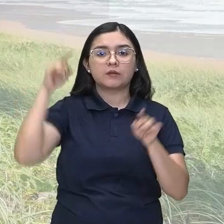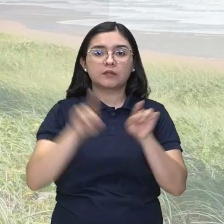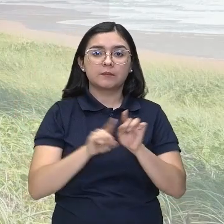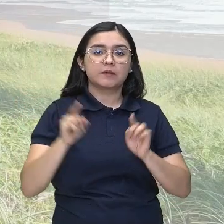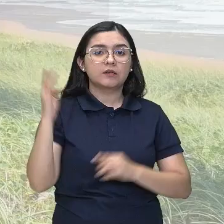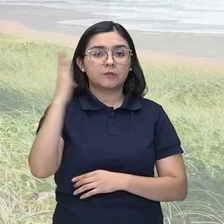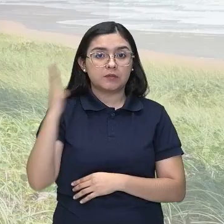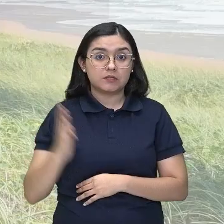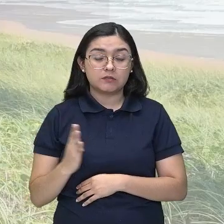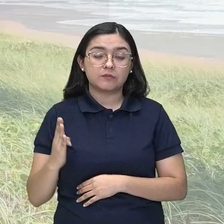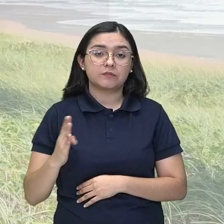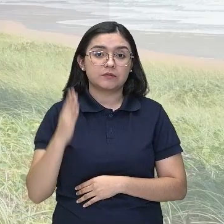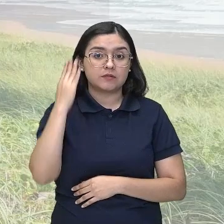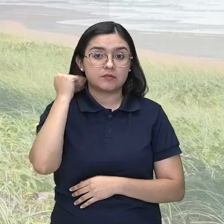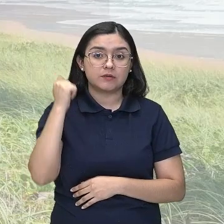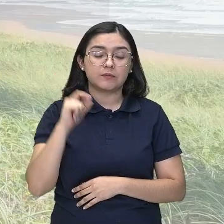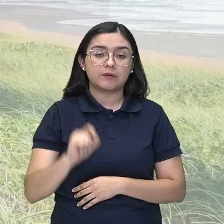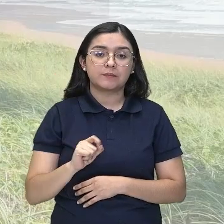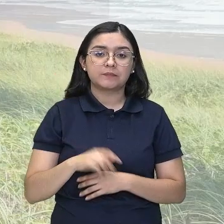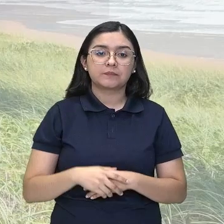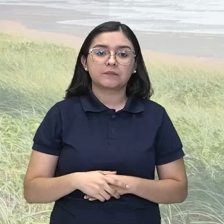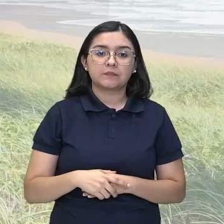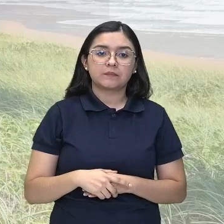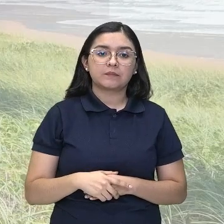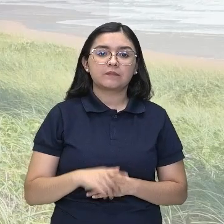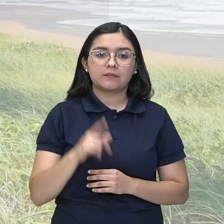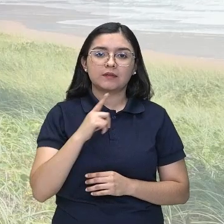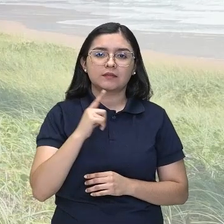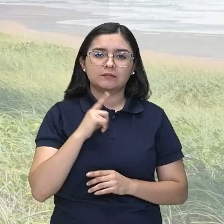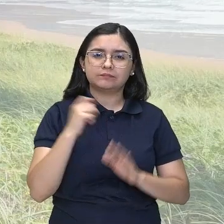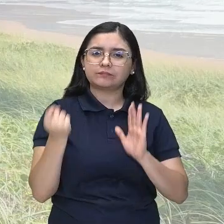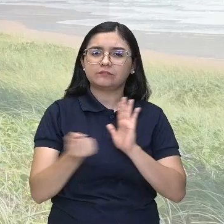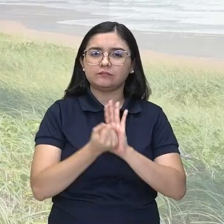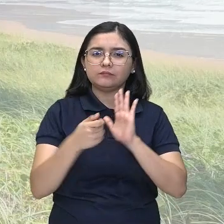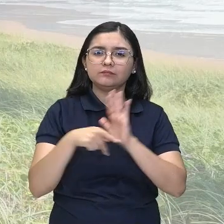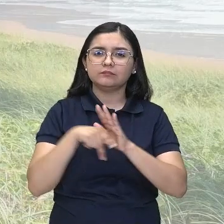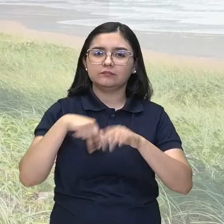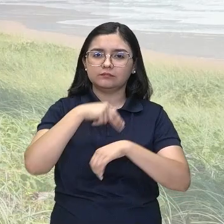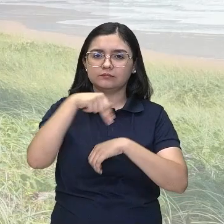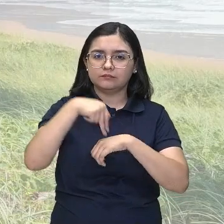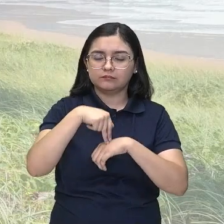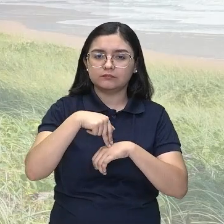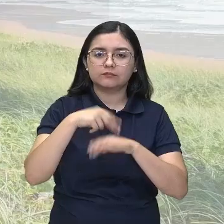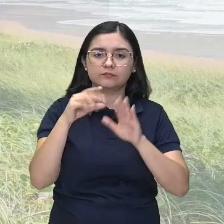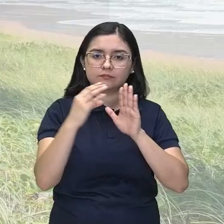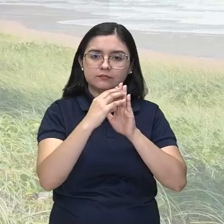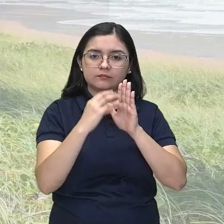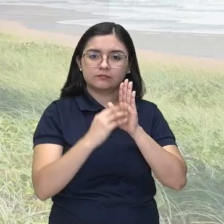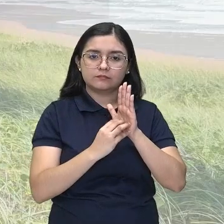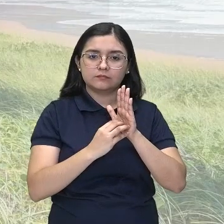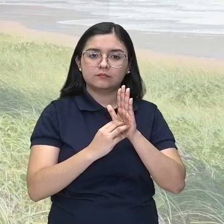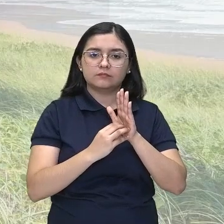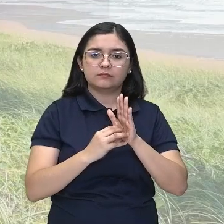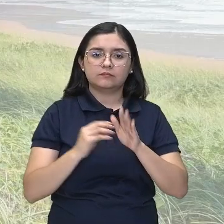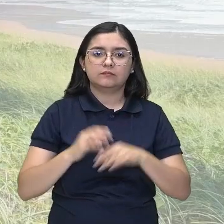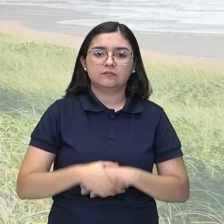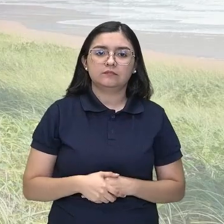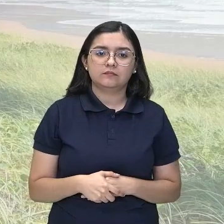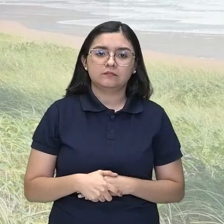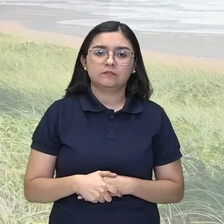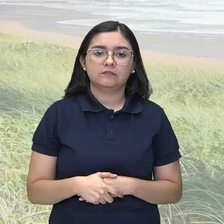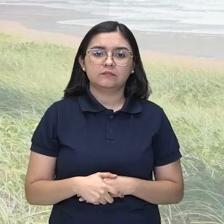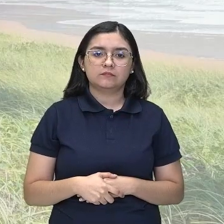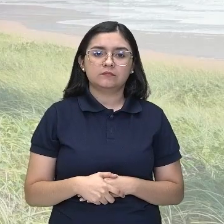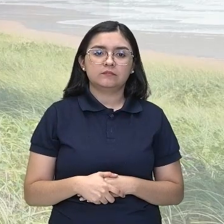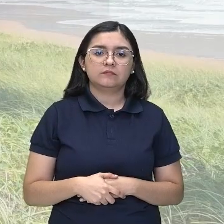nacional. Então eu sei que se marca muito essa questão patriótica nesses versos. Né? Então, por mais terra que eu percorra, não permita, Deus,